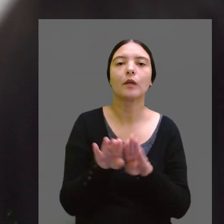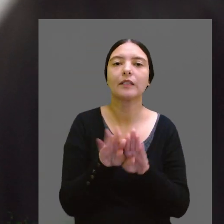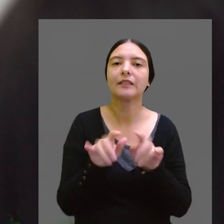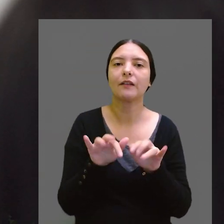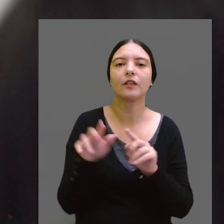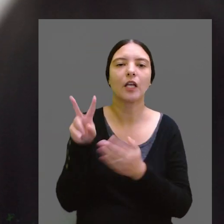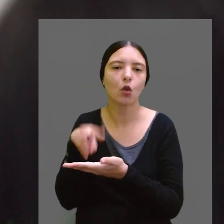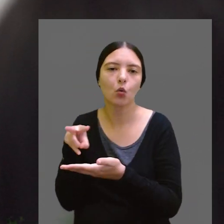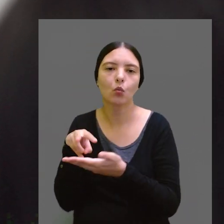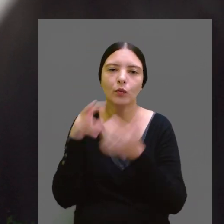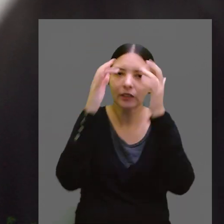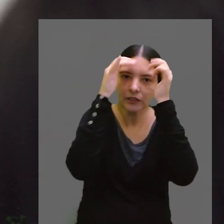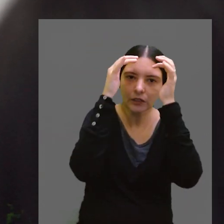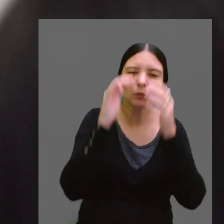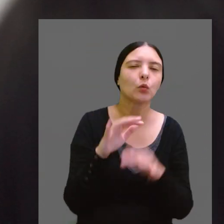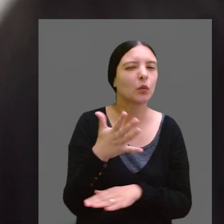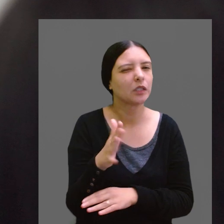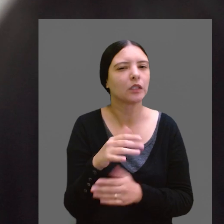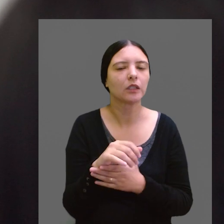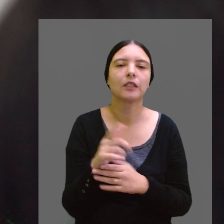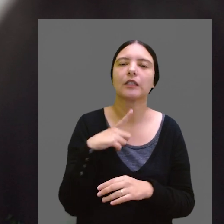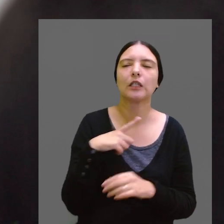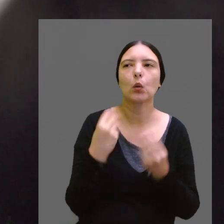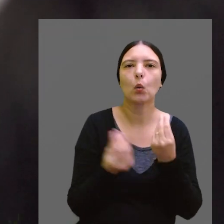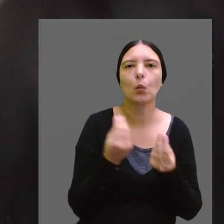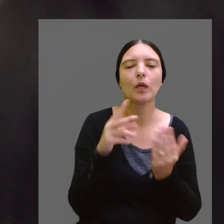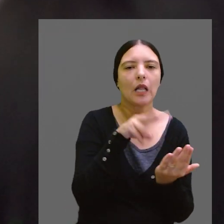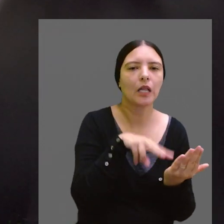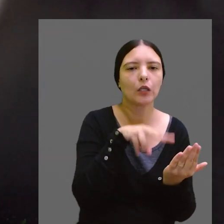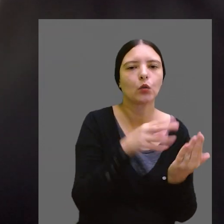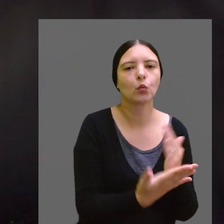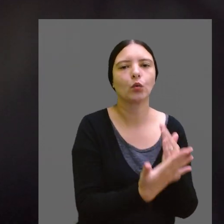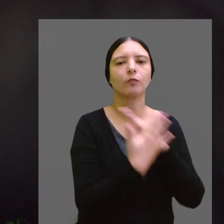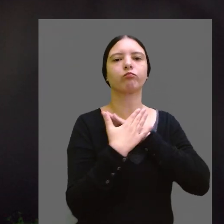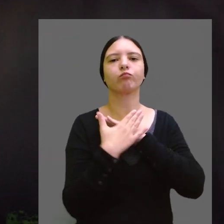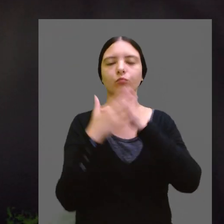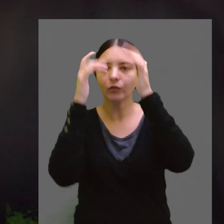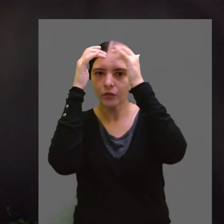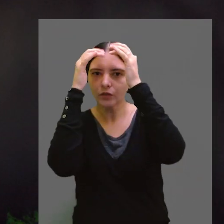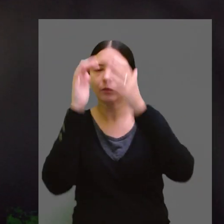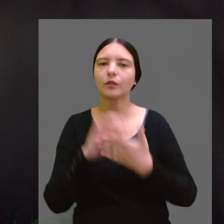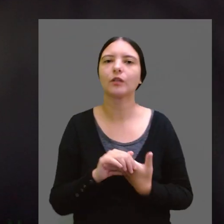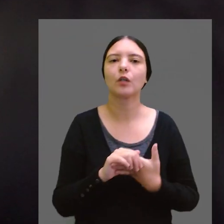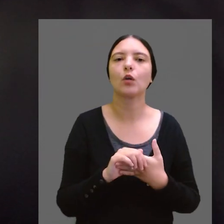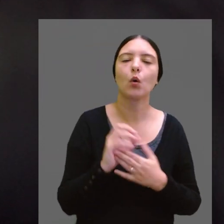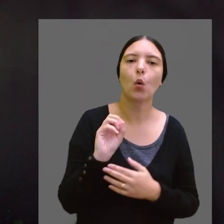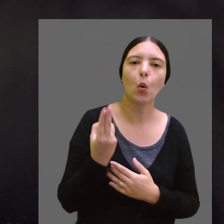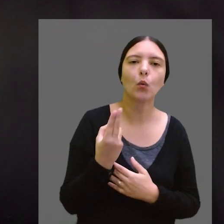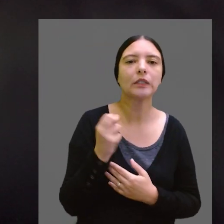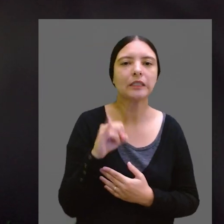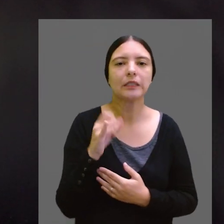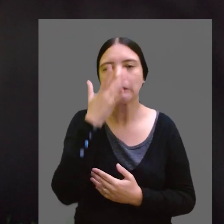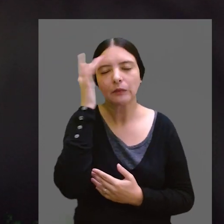leitura e cérebro. Procura uma coisa assim, os efeitos da leitura sobre o cérebro. Se melhor ainda,